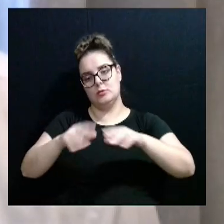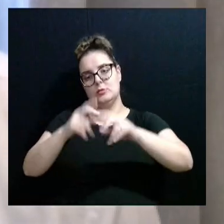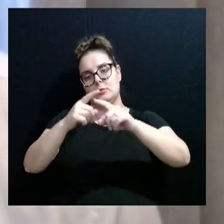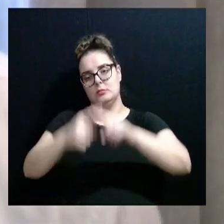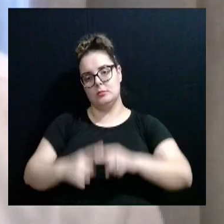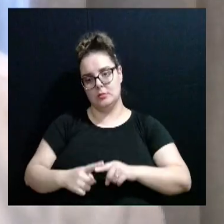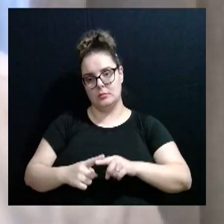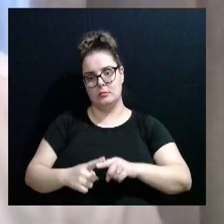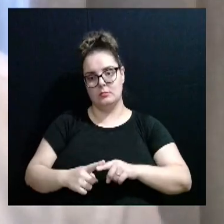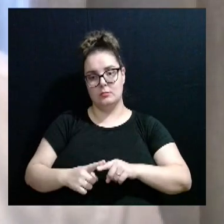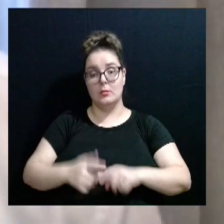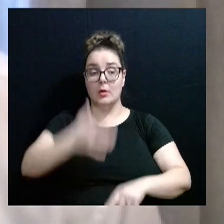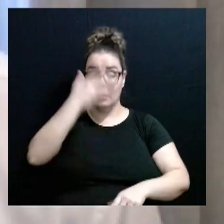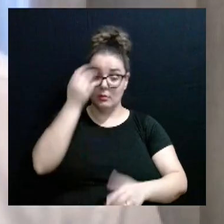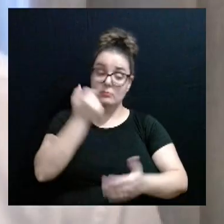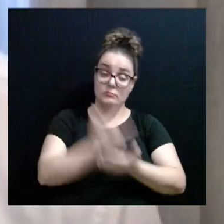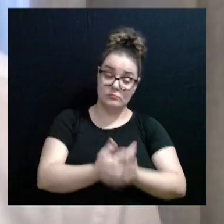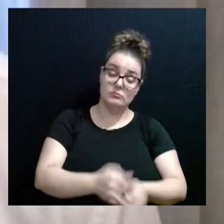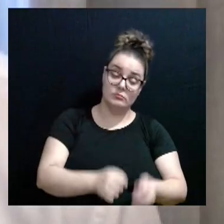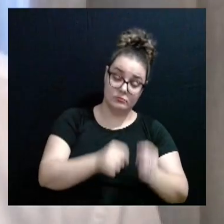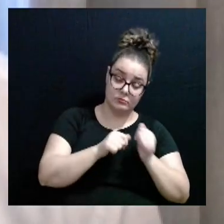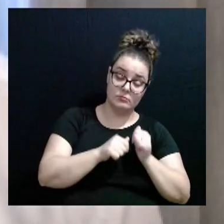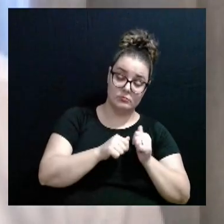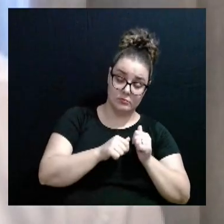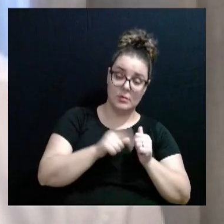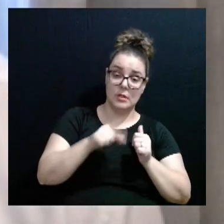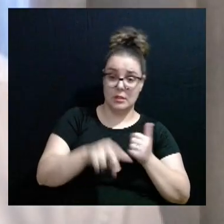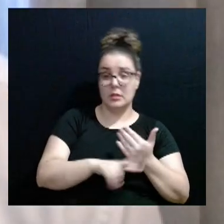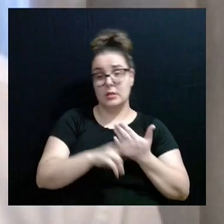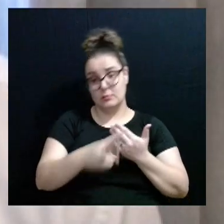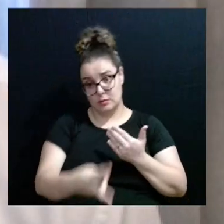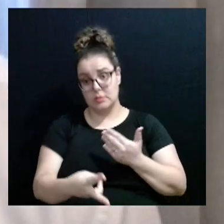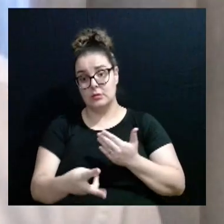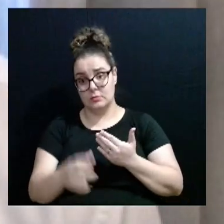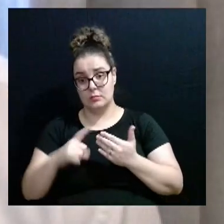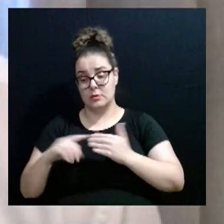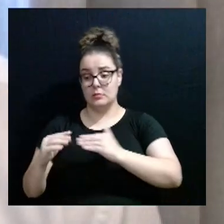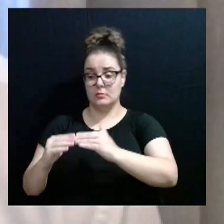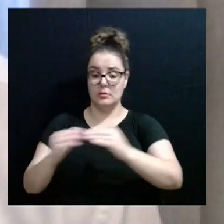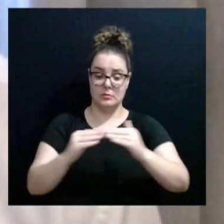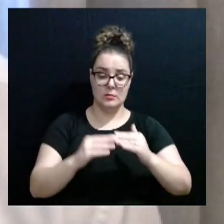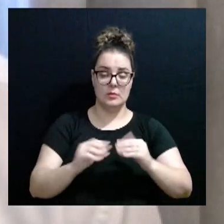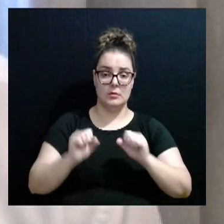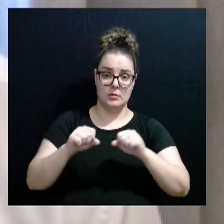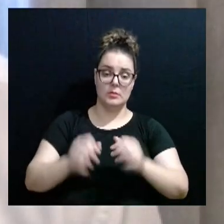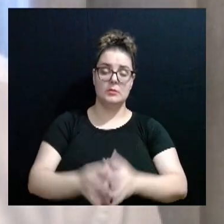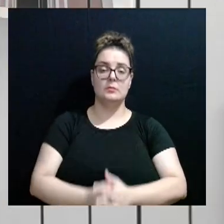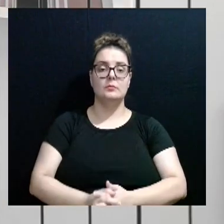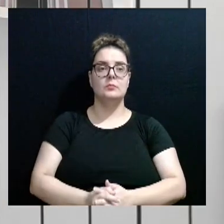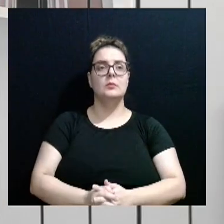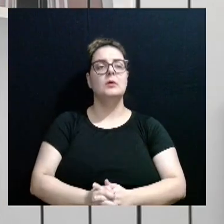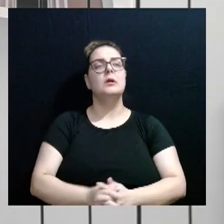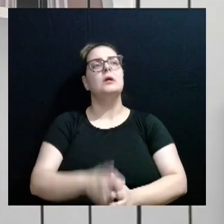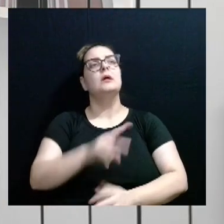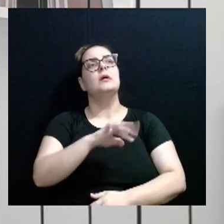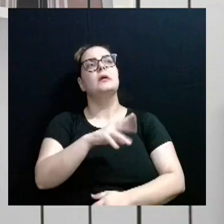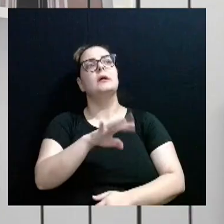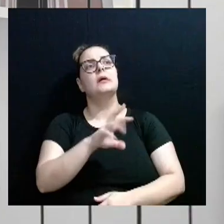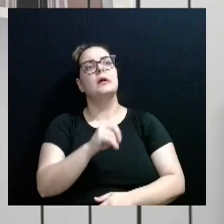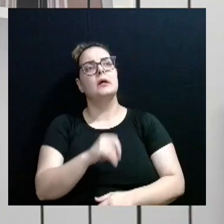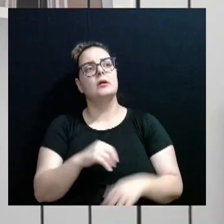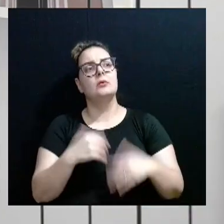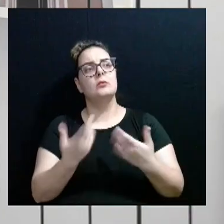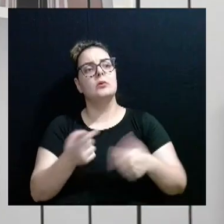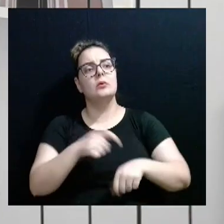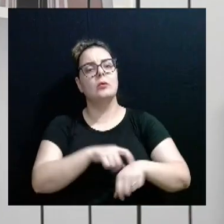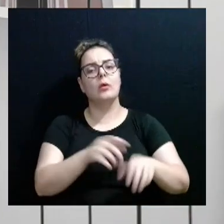beneficie dessas eficiências geradas pelos acordos, tá? Ô Ricardo, em que estágio que está este